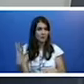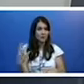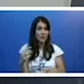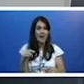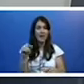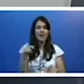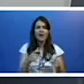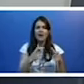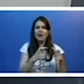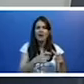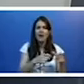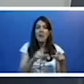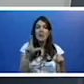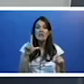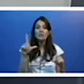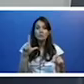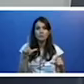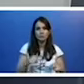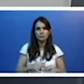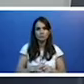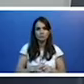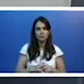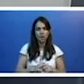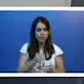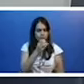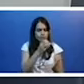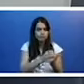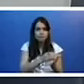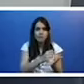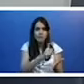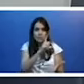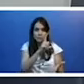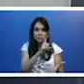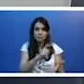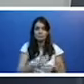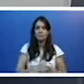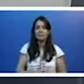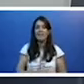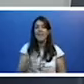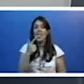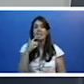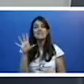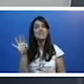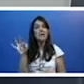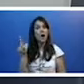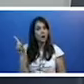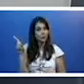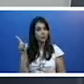14,4 litros. Isso daqui era o que tinha de sal no reservatório. O que que aconteceu?